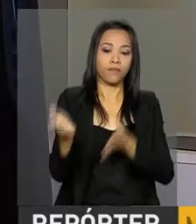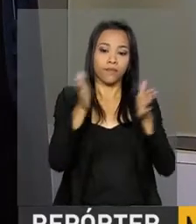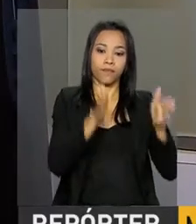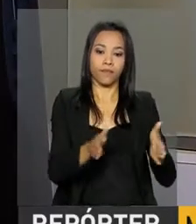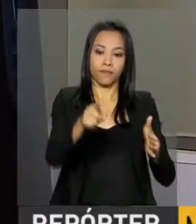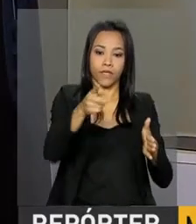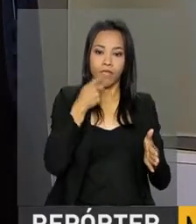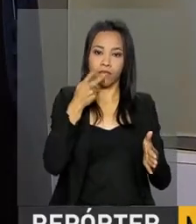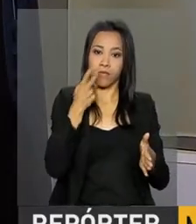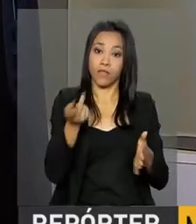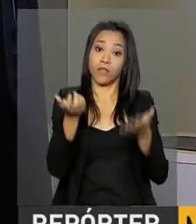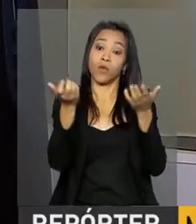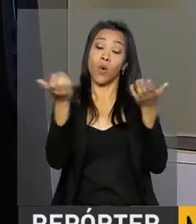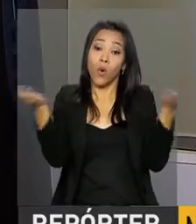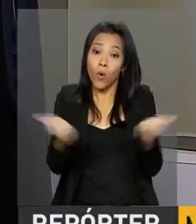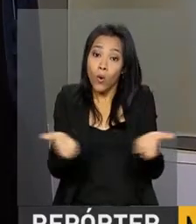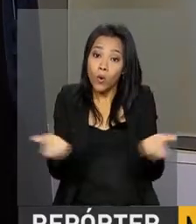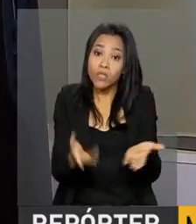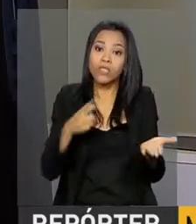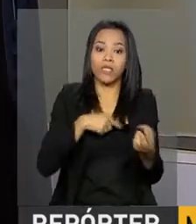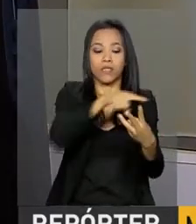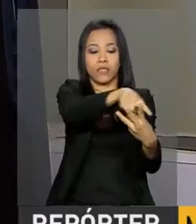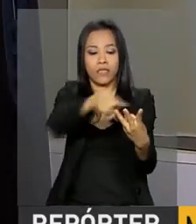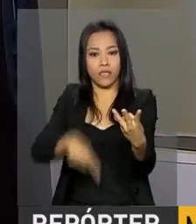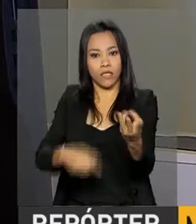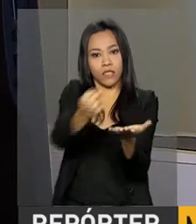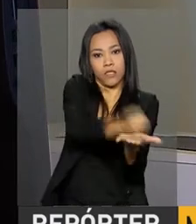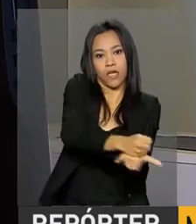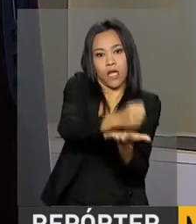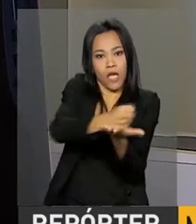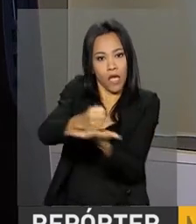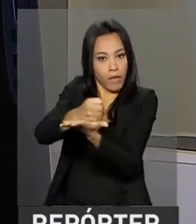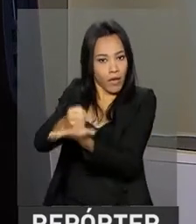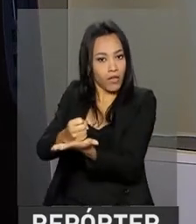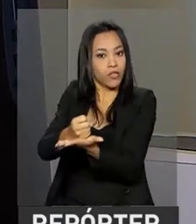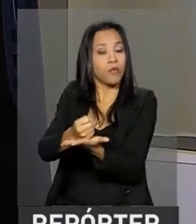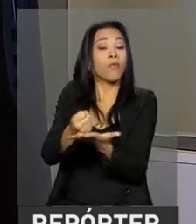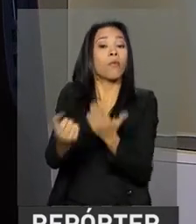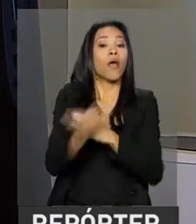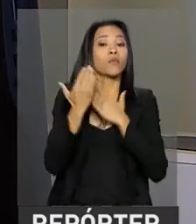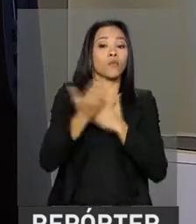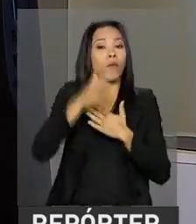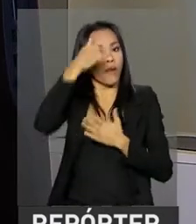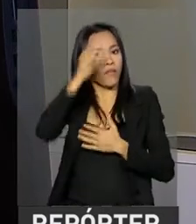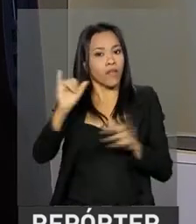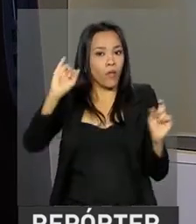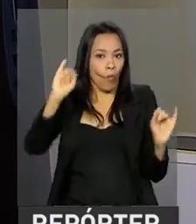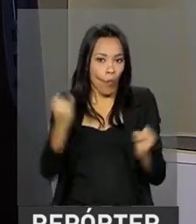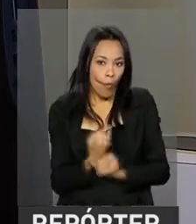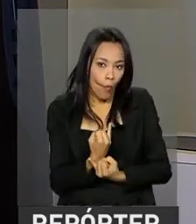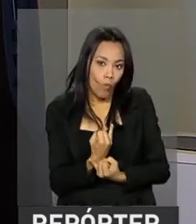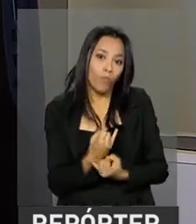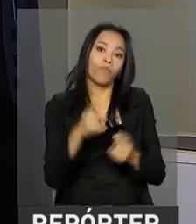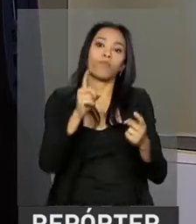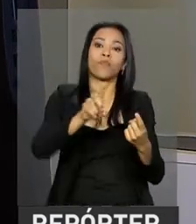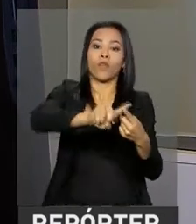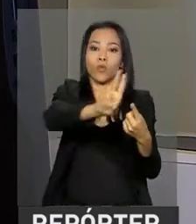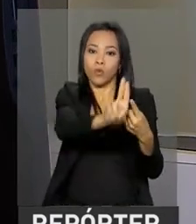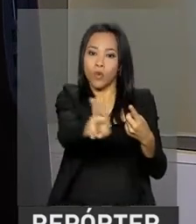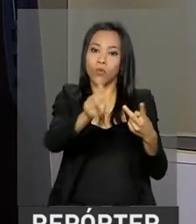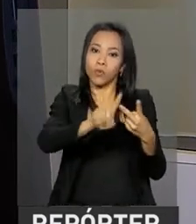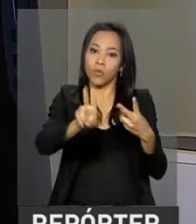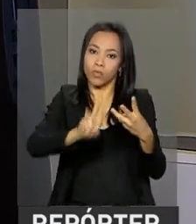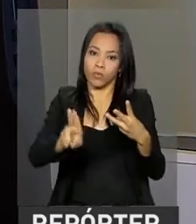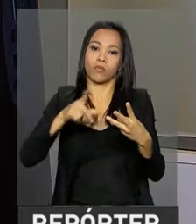eu já falei, temos três drogas para o tratamento da obesidade, que é a sibutramina, o orlistat e